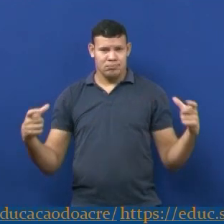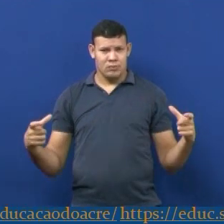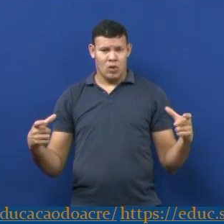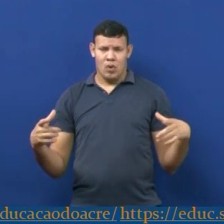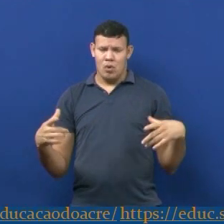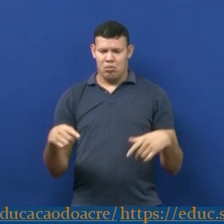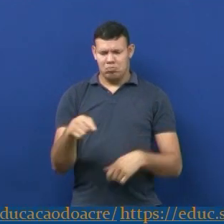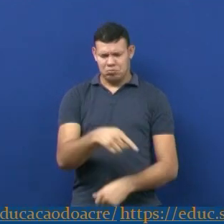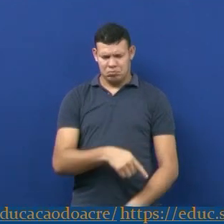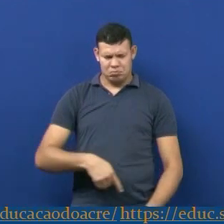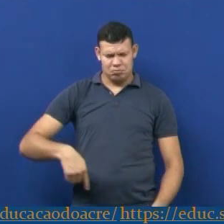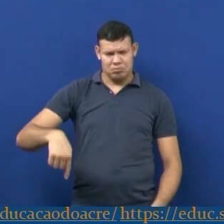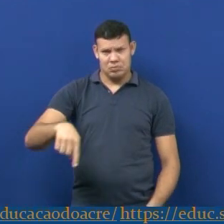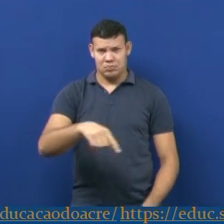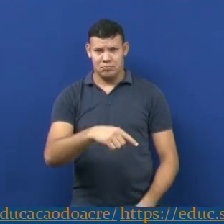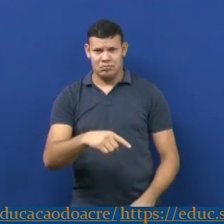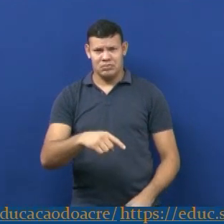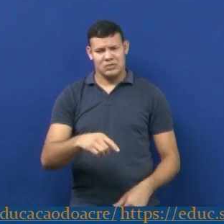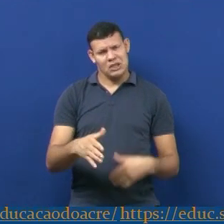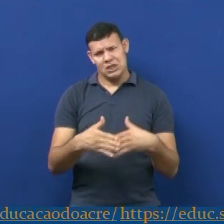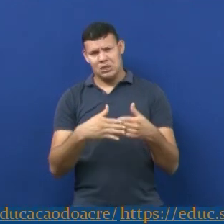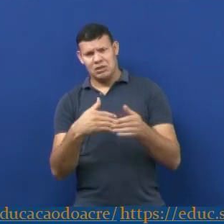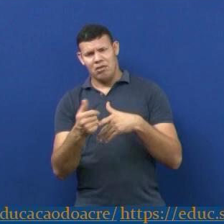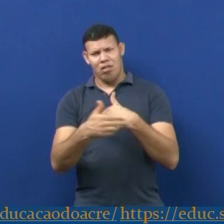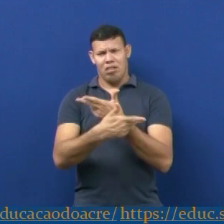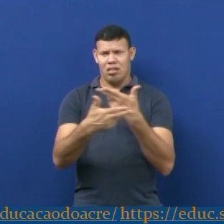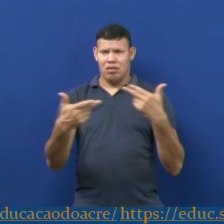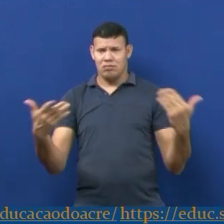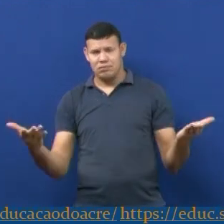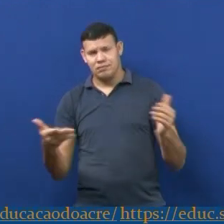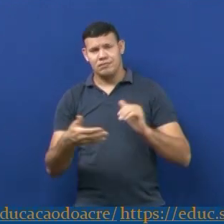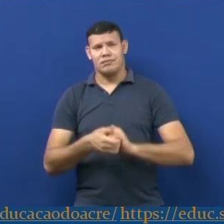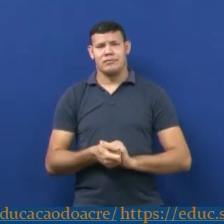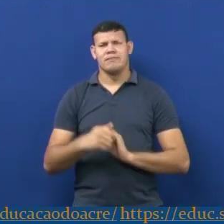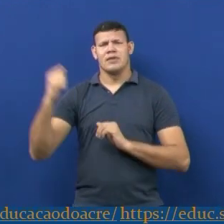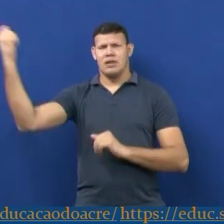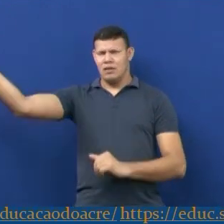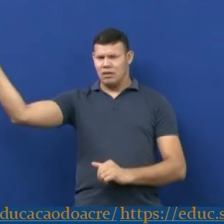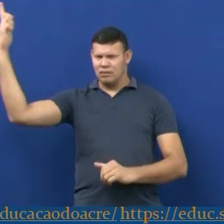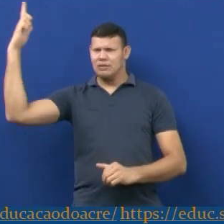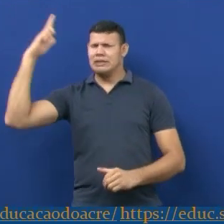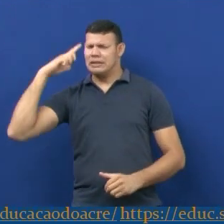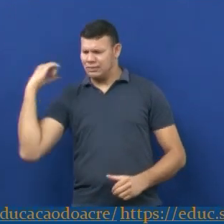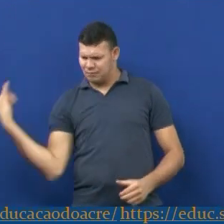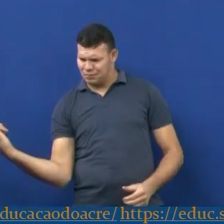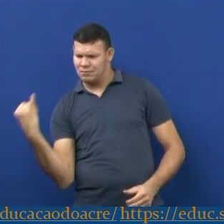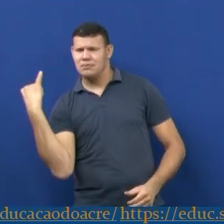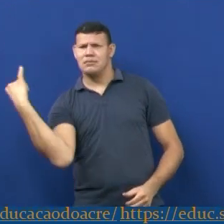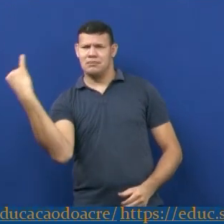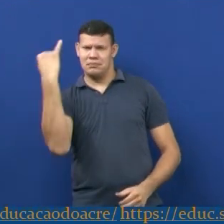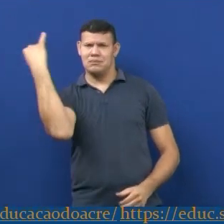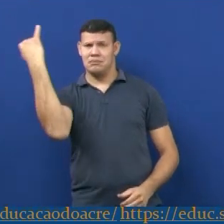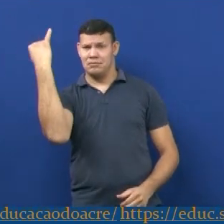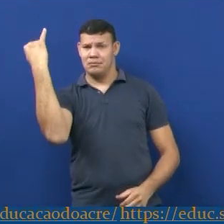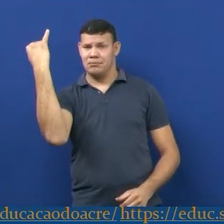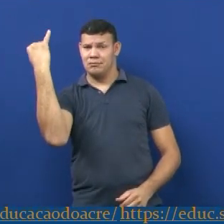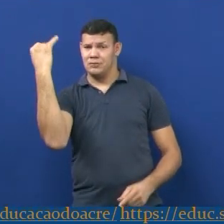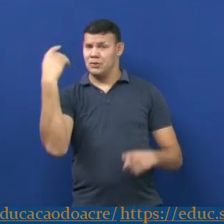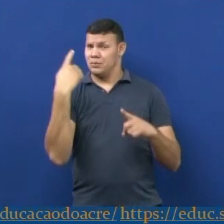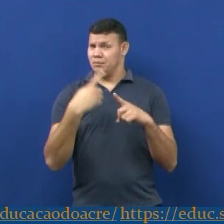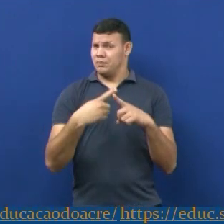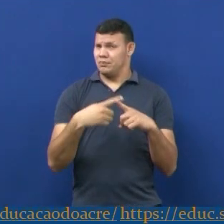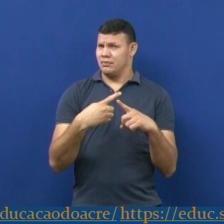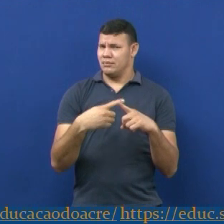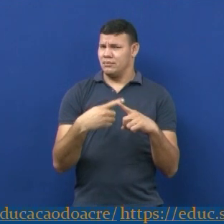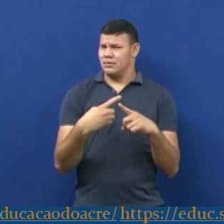de luz e muitos outros efeitos. A iluminação é muito importante para o teatro, pois através dela